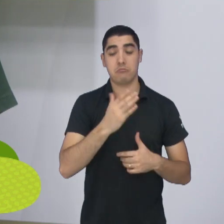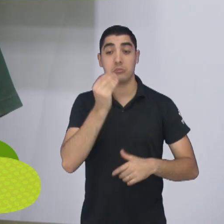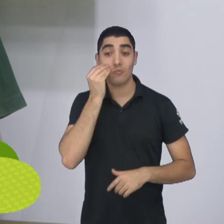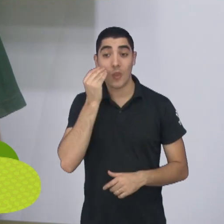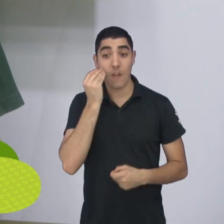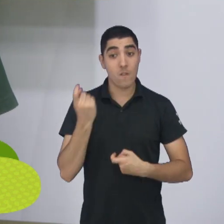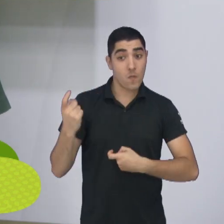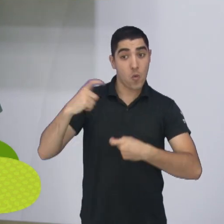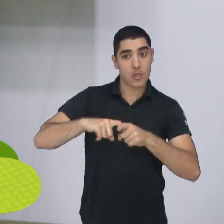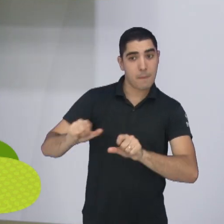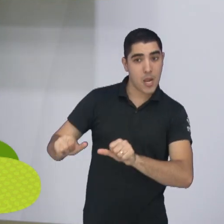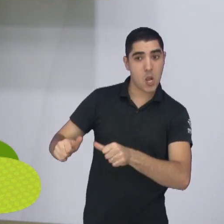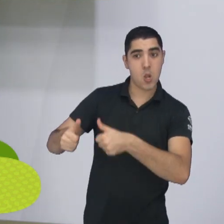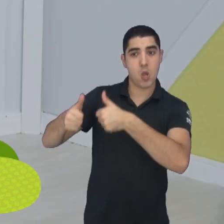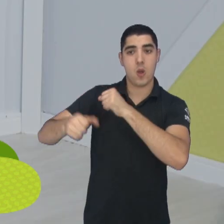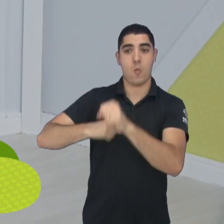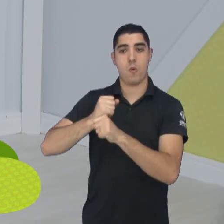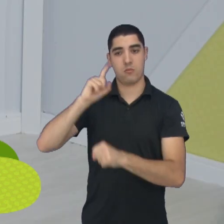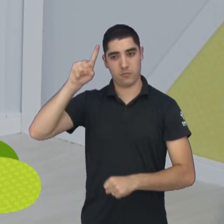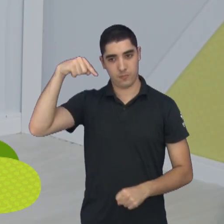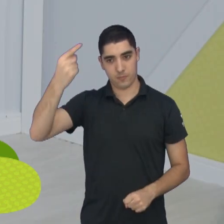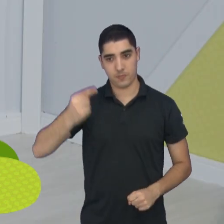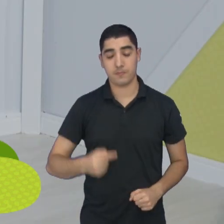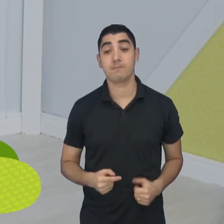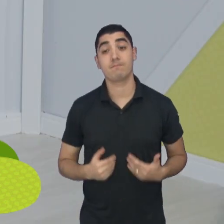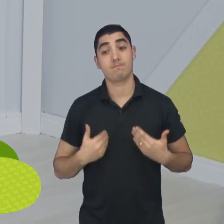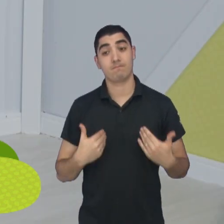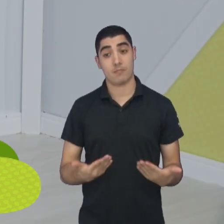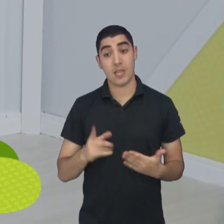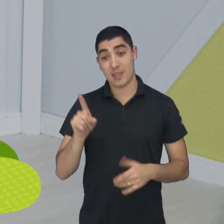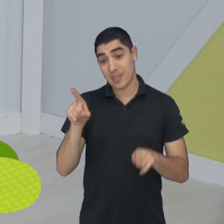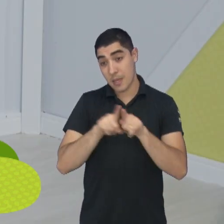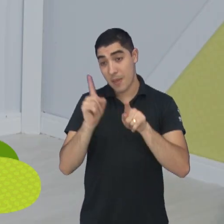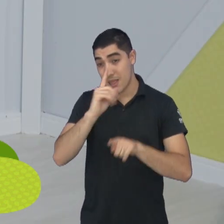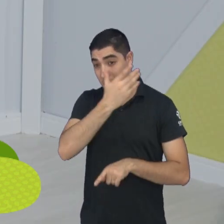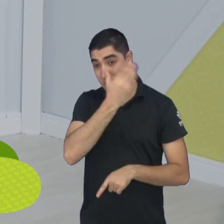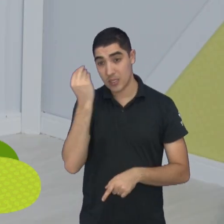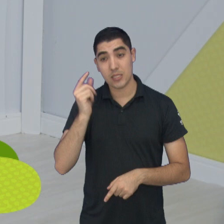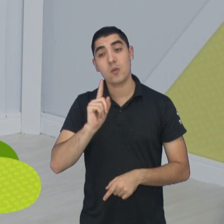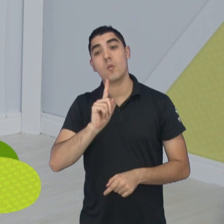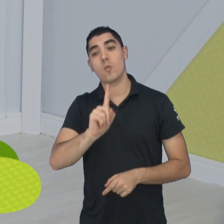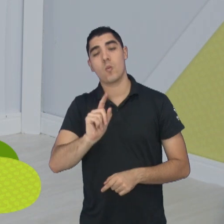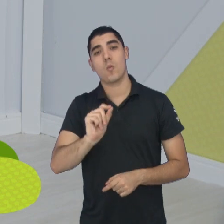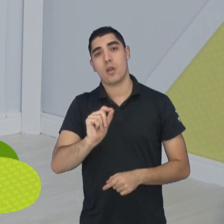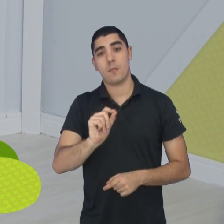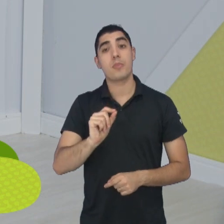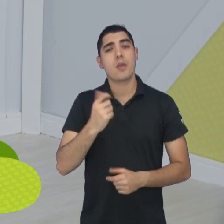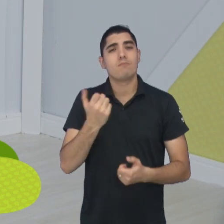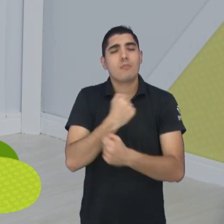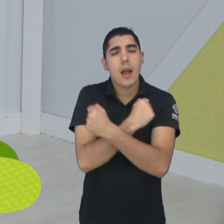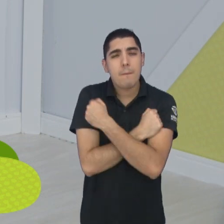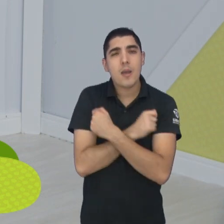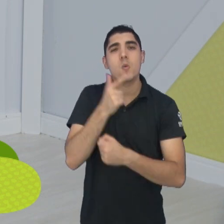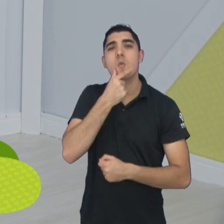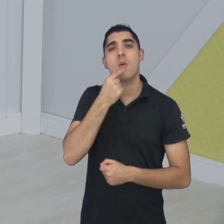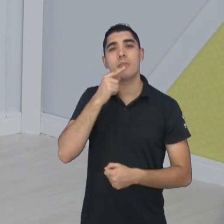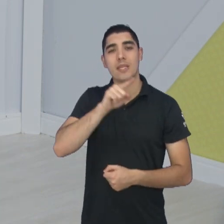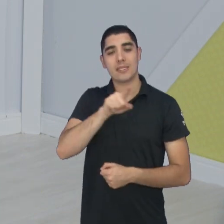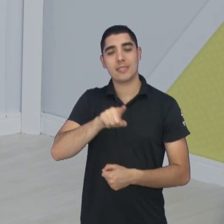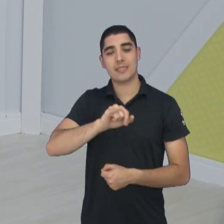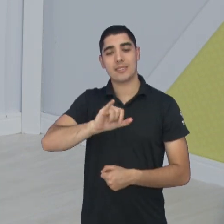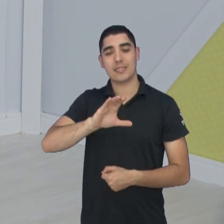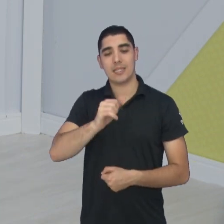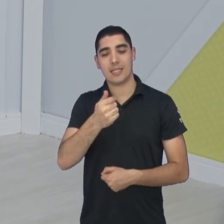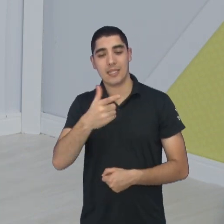melhor já mirando o ano que vem. Brunão, pra gente não esquecer, a gente ficou devendo na última sexta-feira. Deixa eu mandar um abraço aqui pro Zicão do Telespar, que encontrou